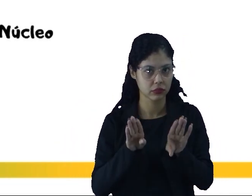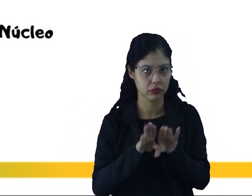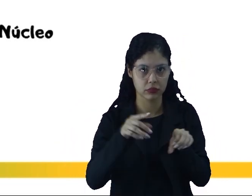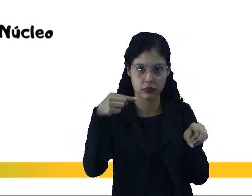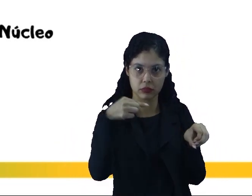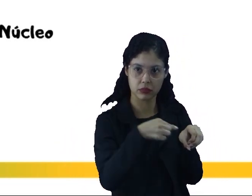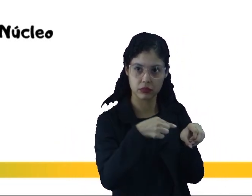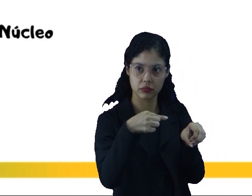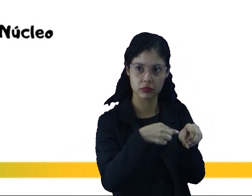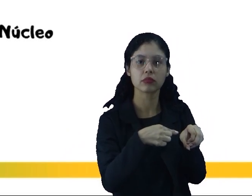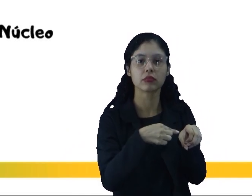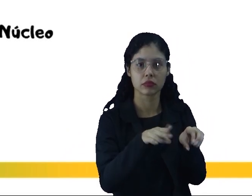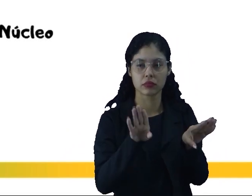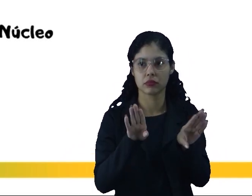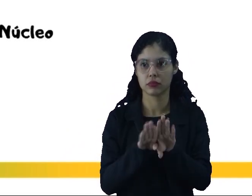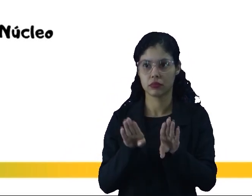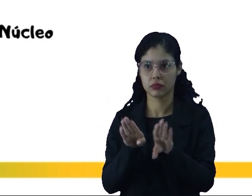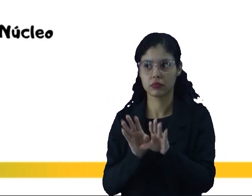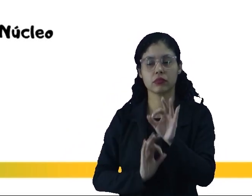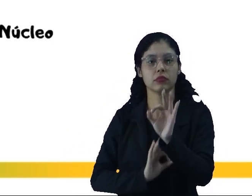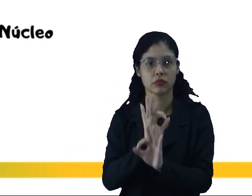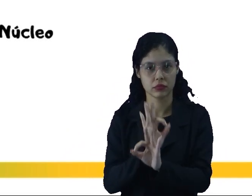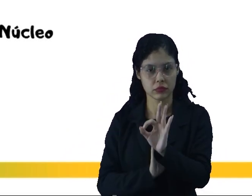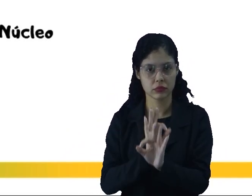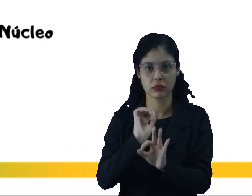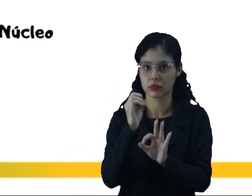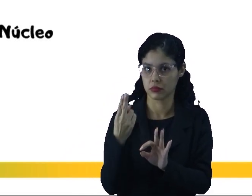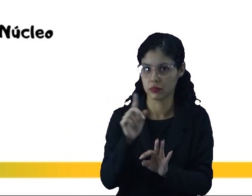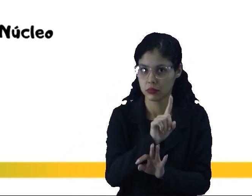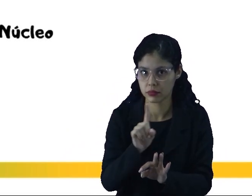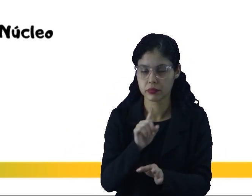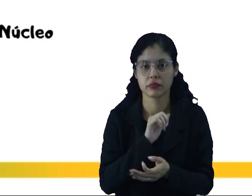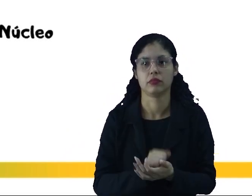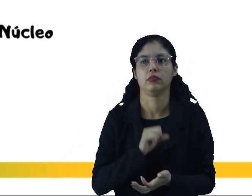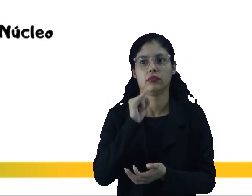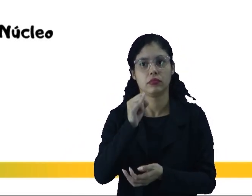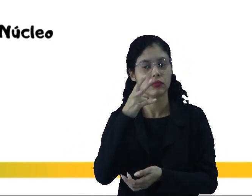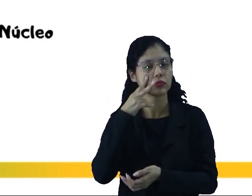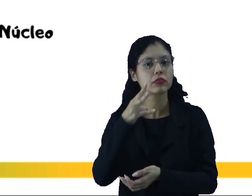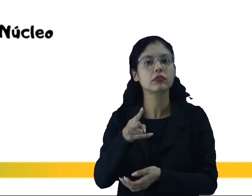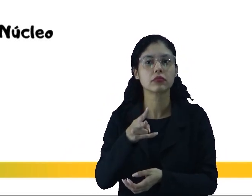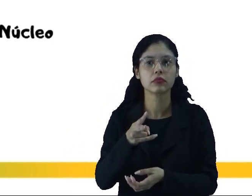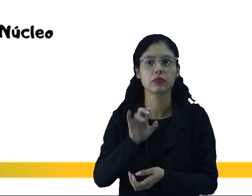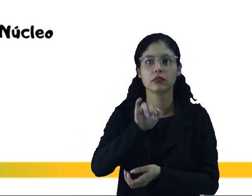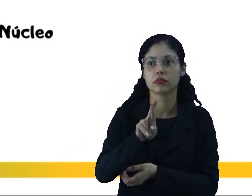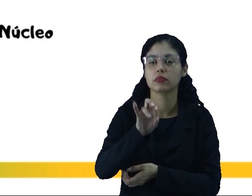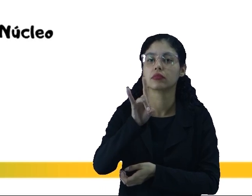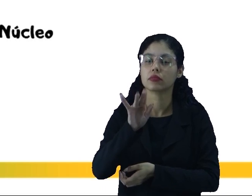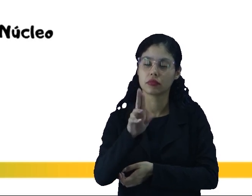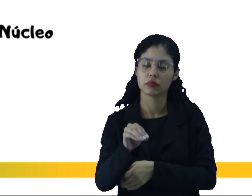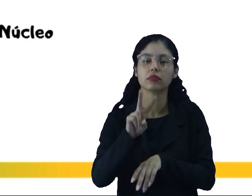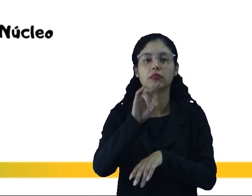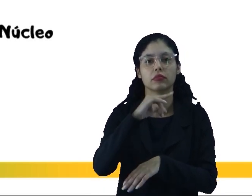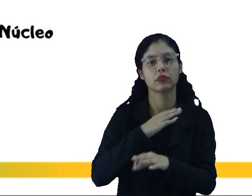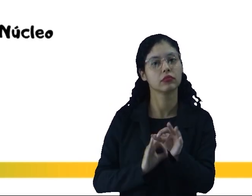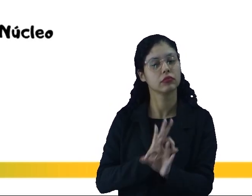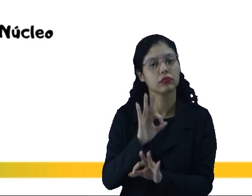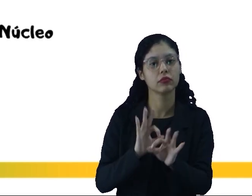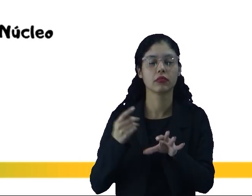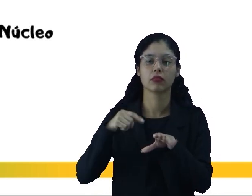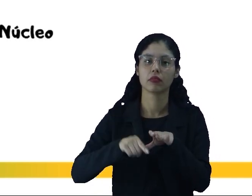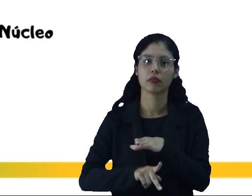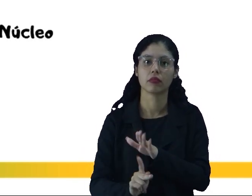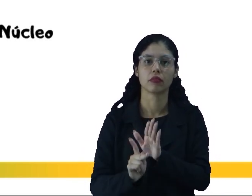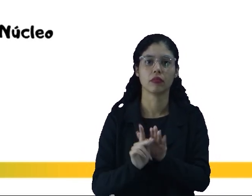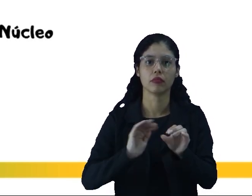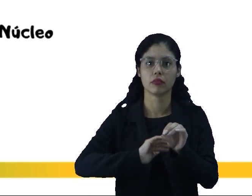parte do núcleo. Esse núcleo ele pode ser organizado ou não. Se a gente tiver um organismo eucariótico, esse núcleo vai estar organizado dentro